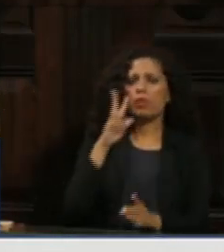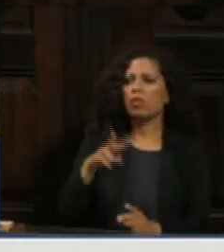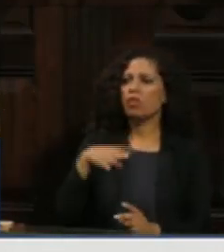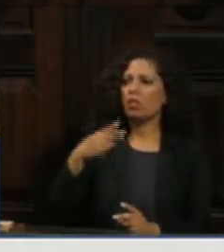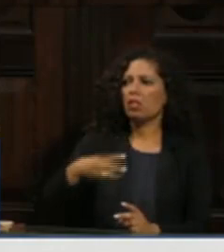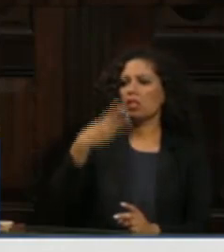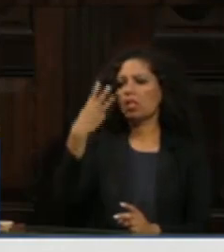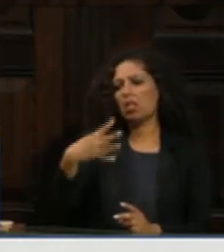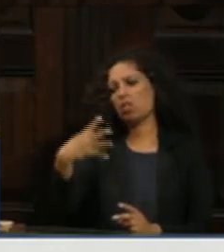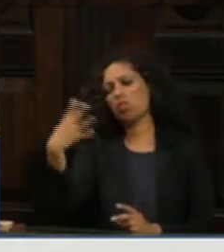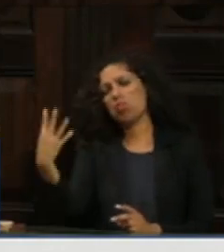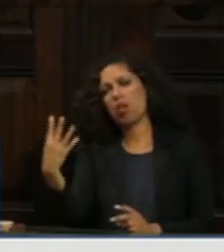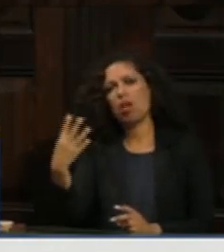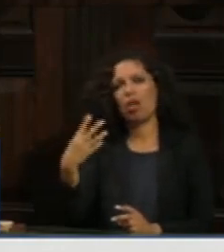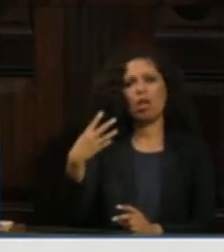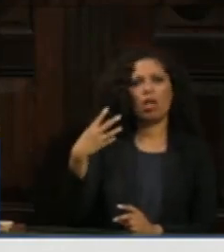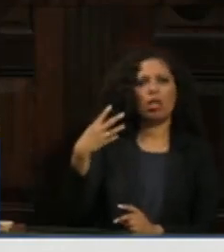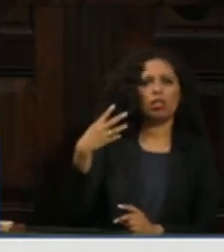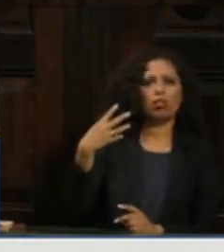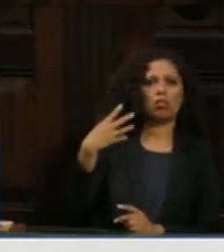de deputados para